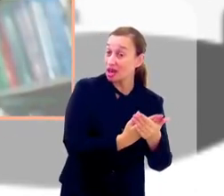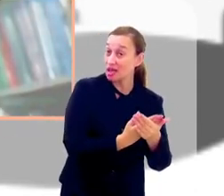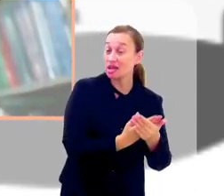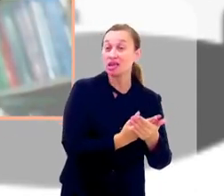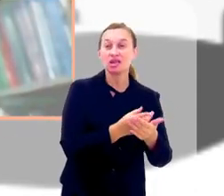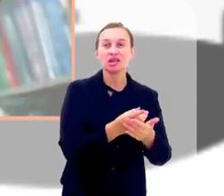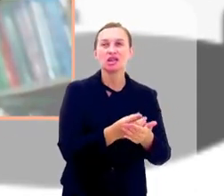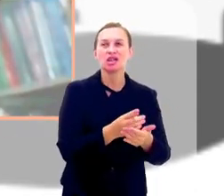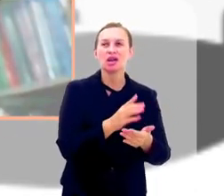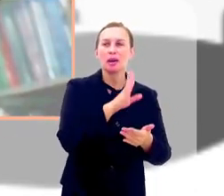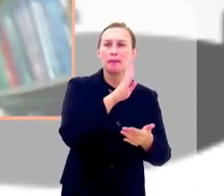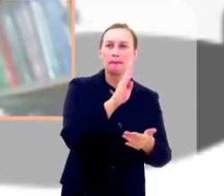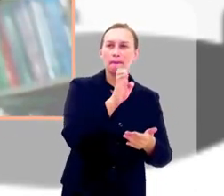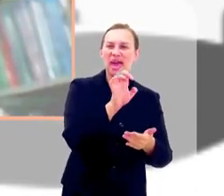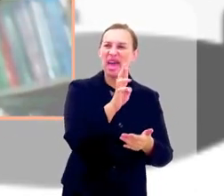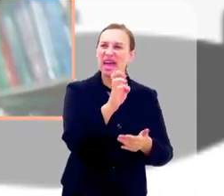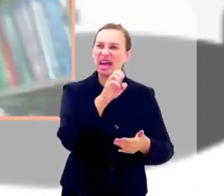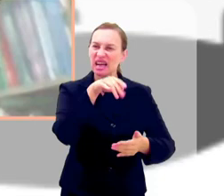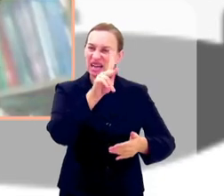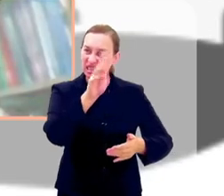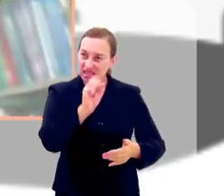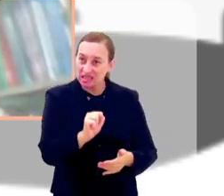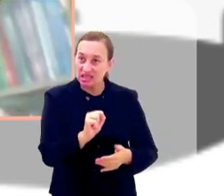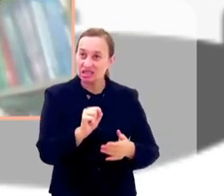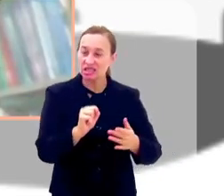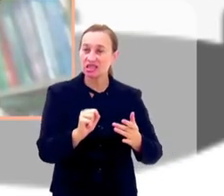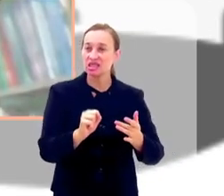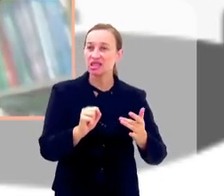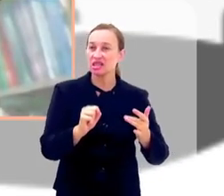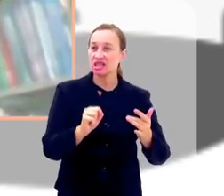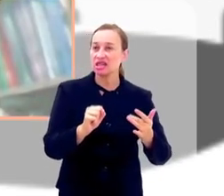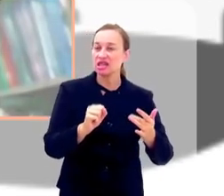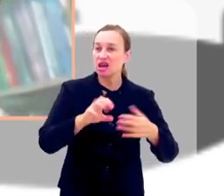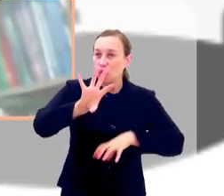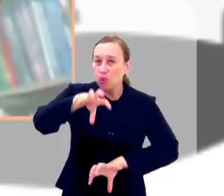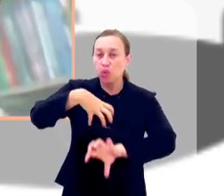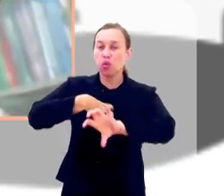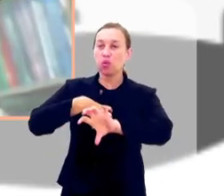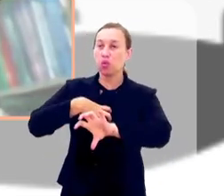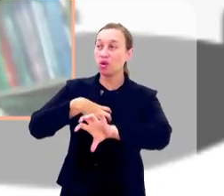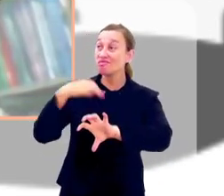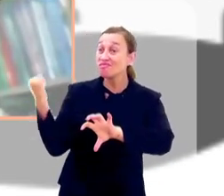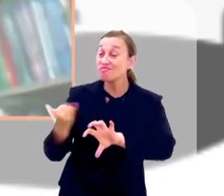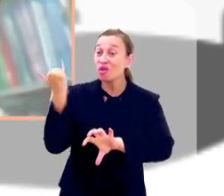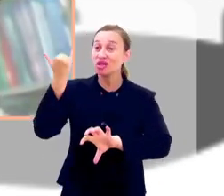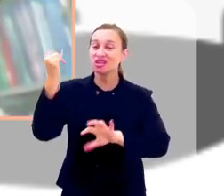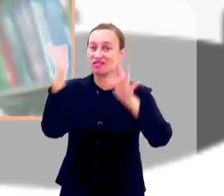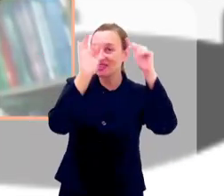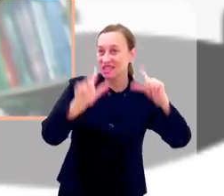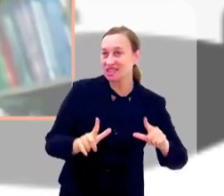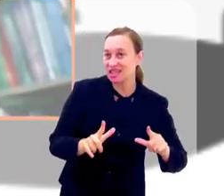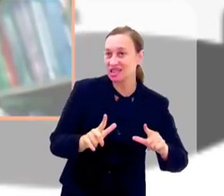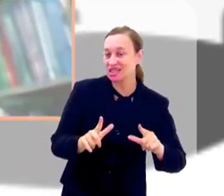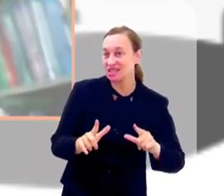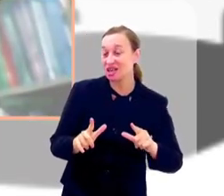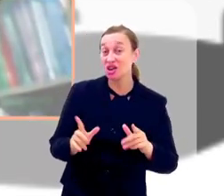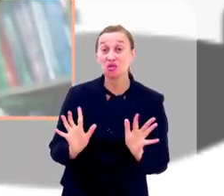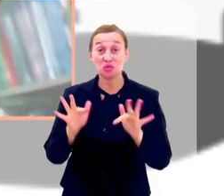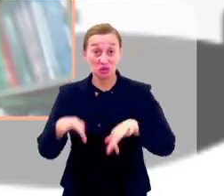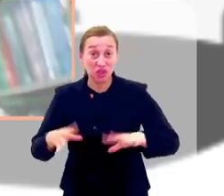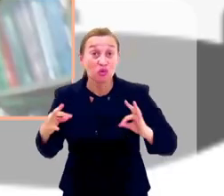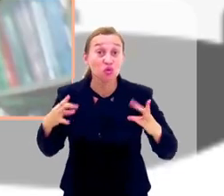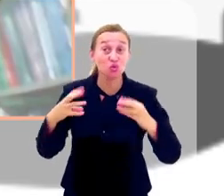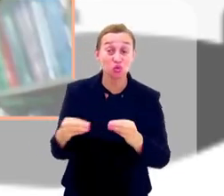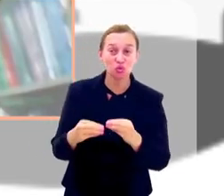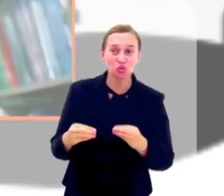em Berkeley: gentileza é um grande segredo para a felicidade. E a gentileza eu pratico entre pessoas. E